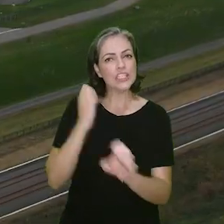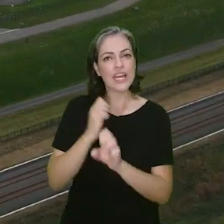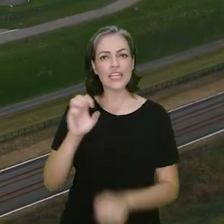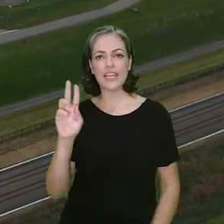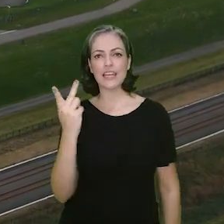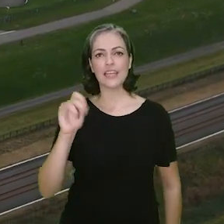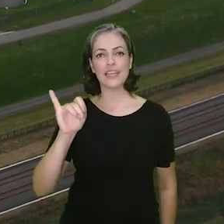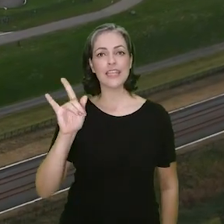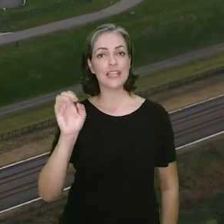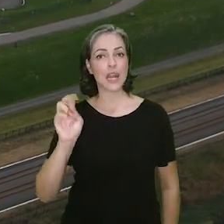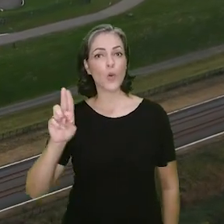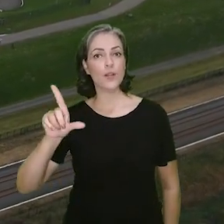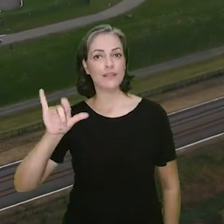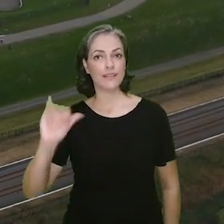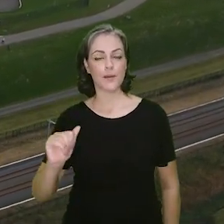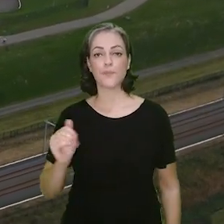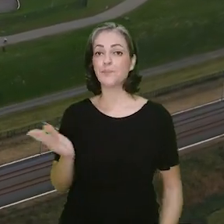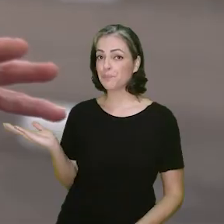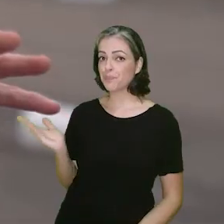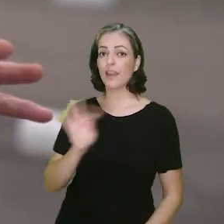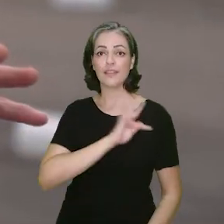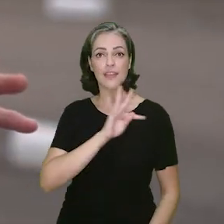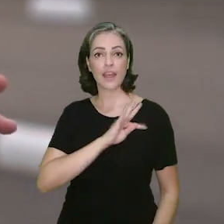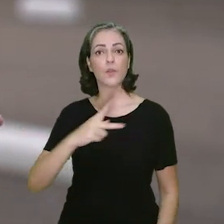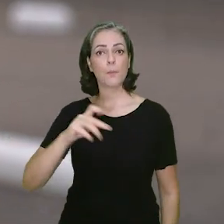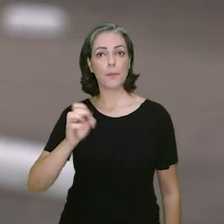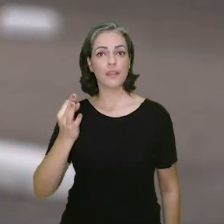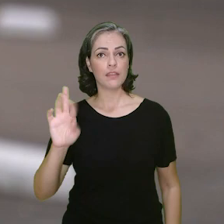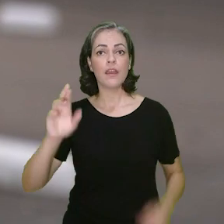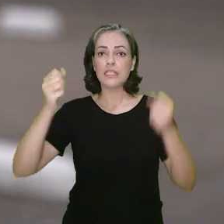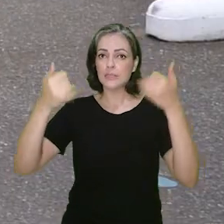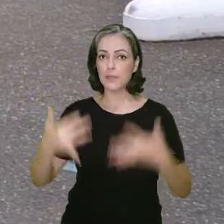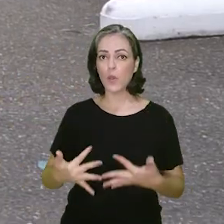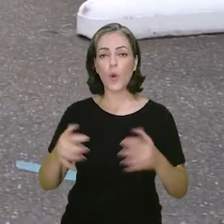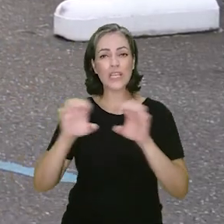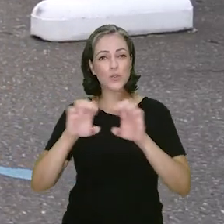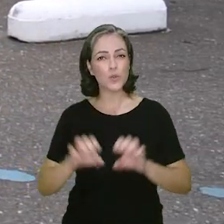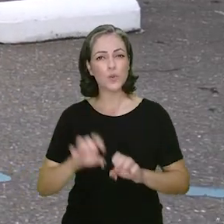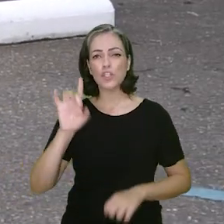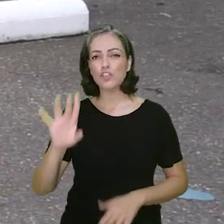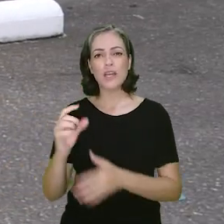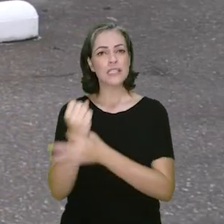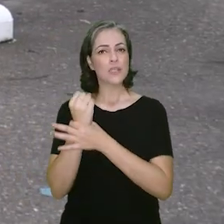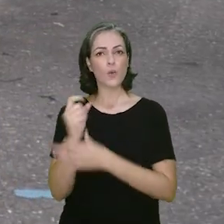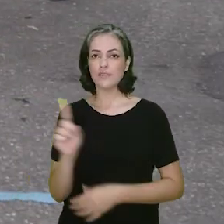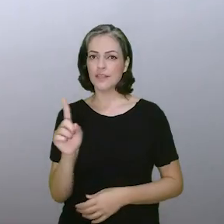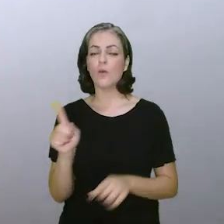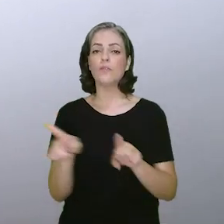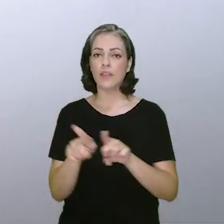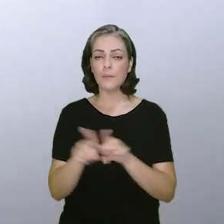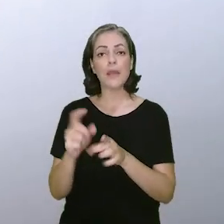já construídas. O técnico Peter Persson explicou que essa estrutura não é apenas para garantir